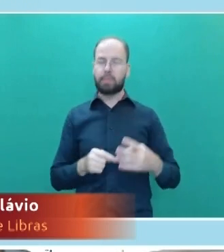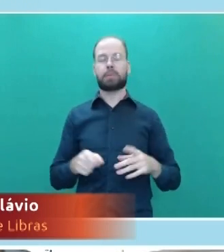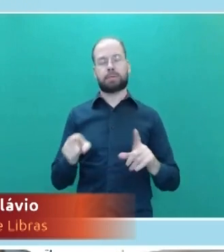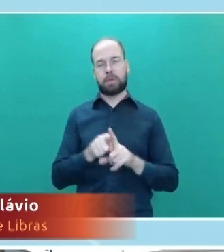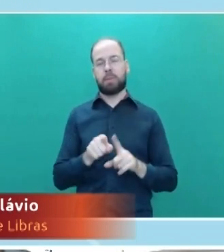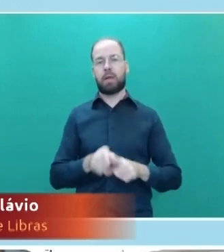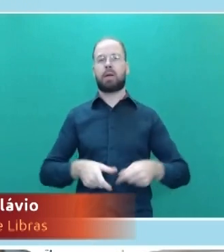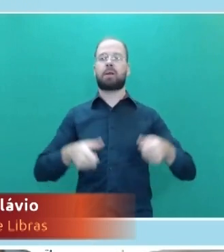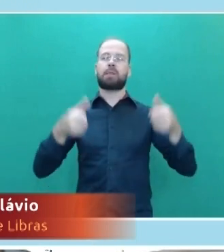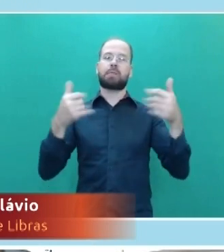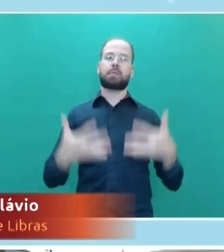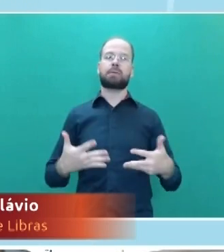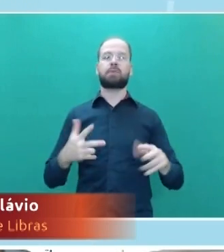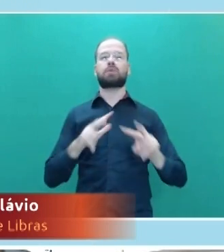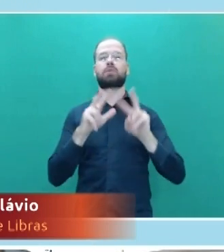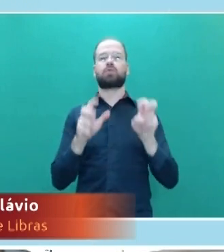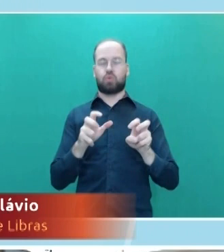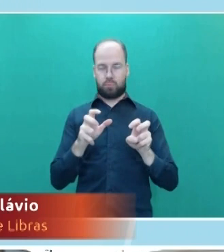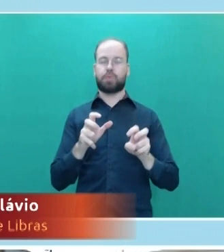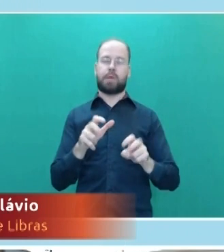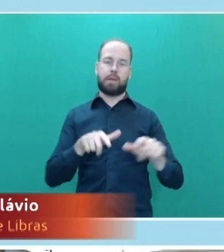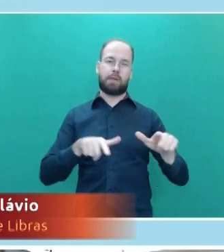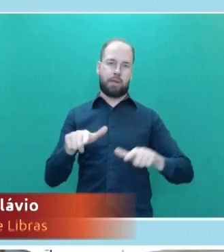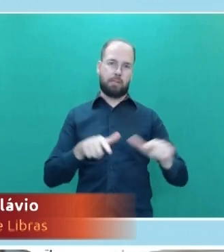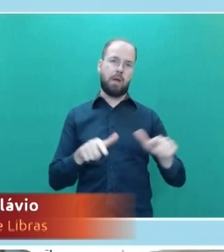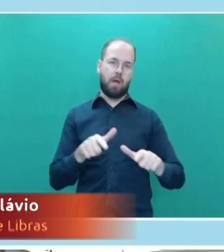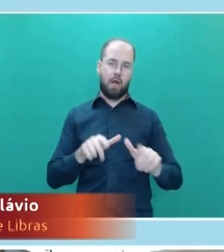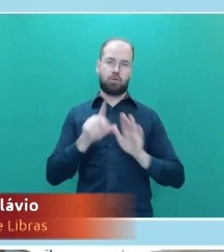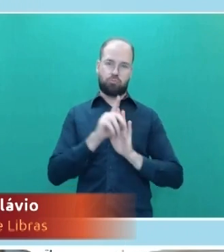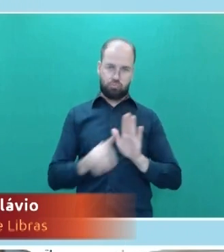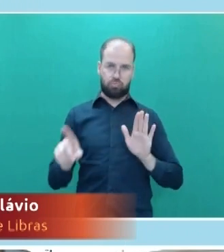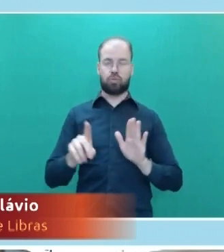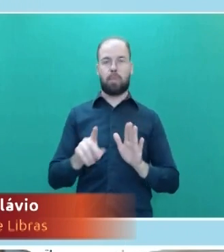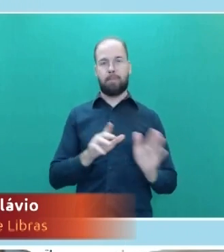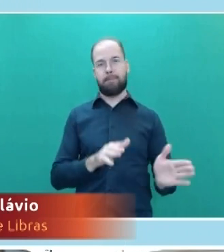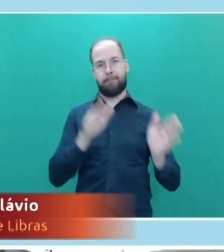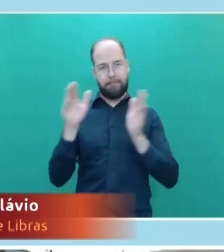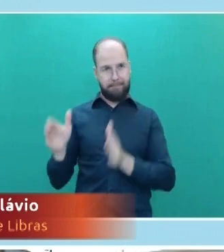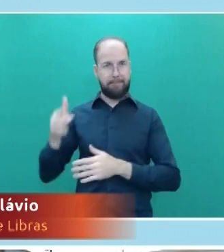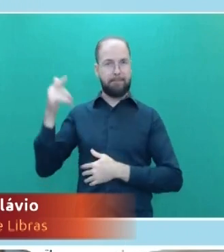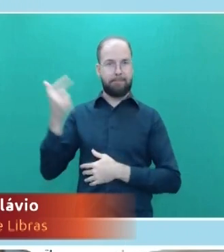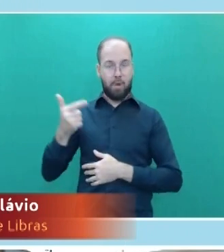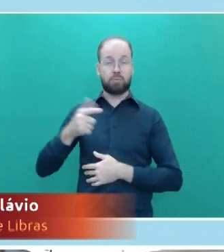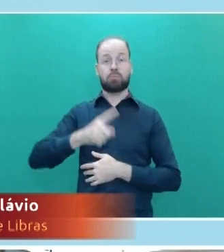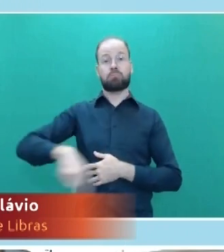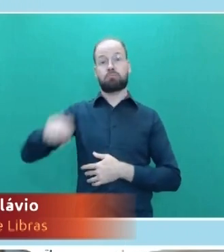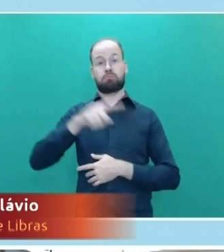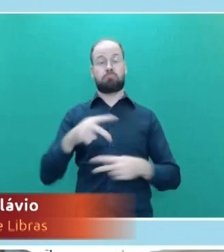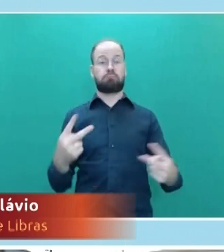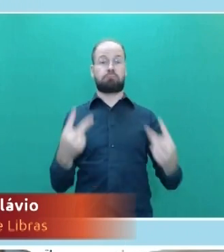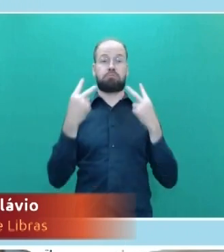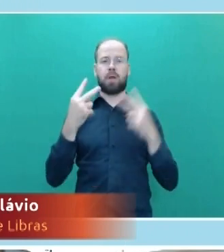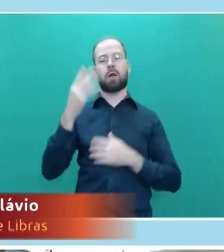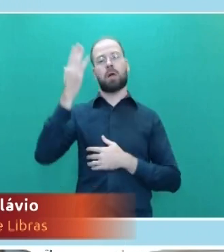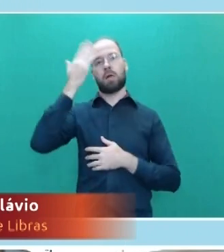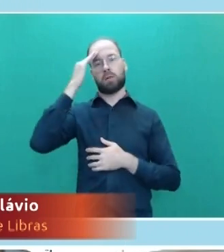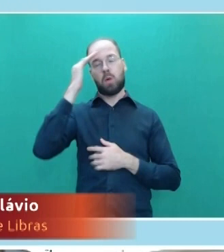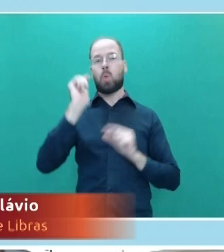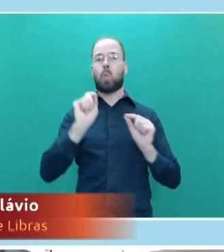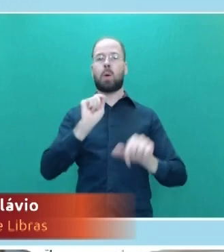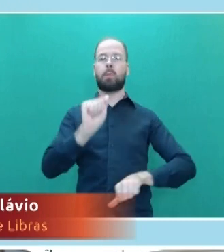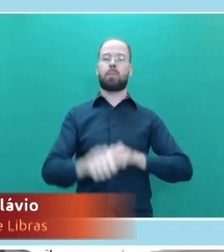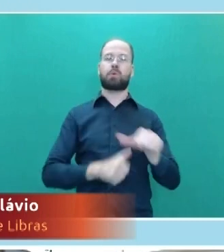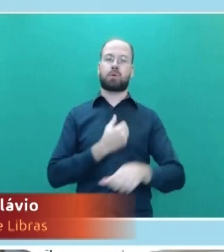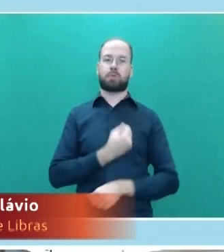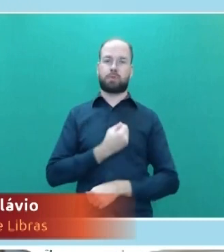pouco mais da Justiça do Trabalho no próximo bloco, para que o nosso espectador entenda, né, o que são essas mudanças, o que interfere na vida dele, principalmente em